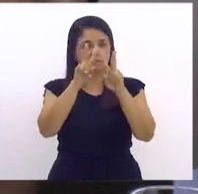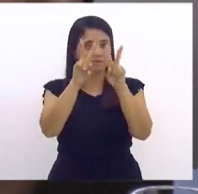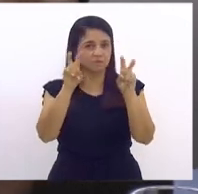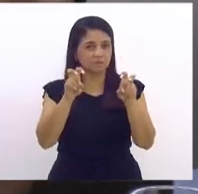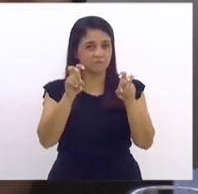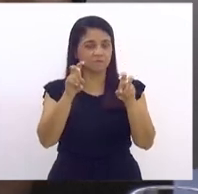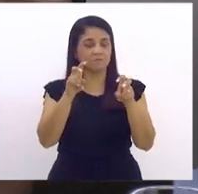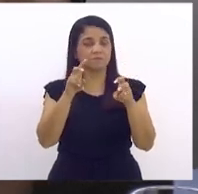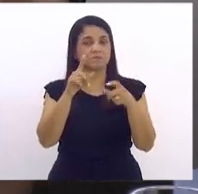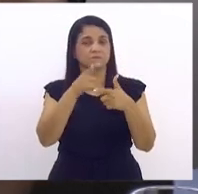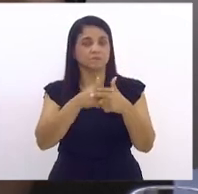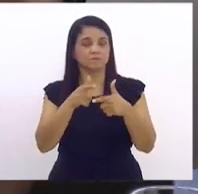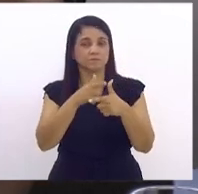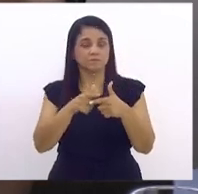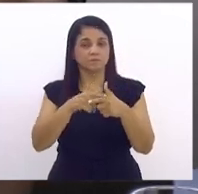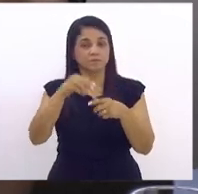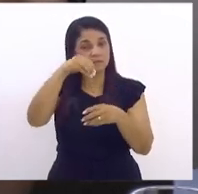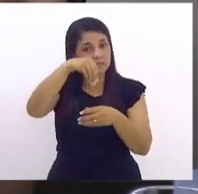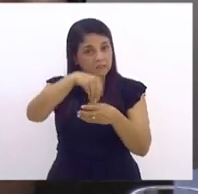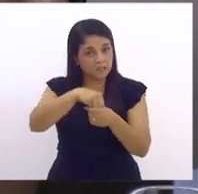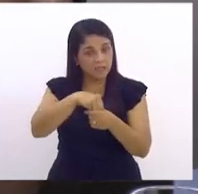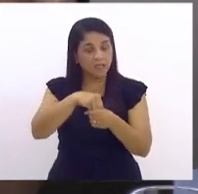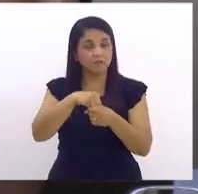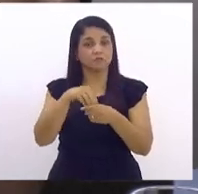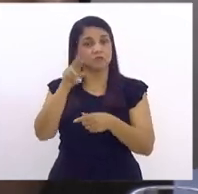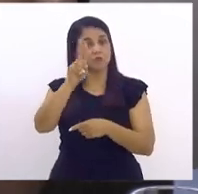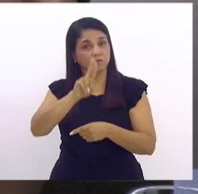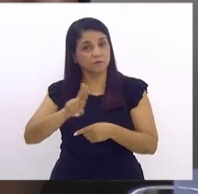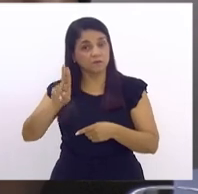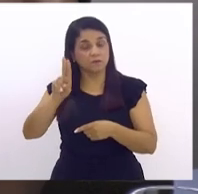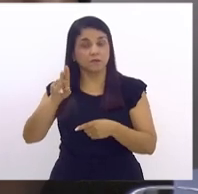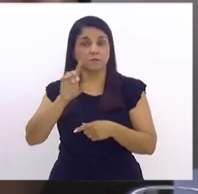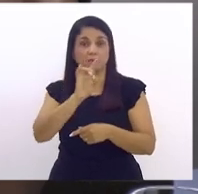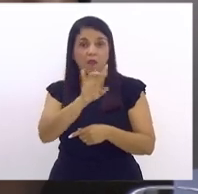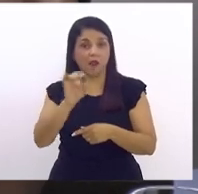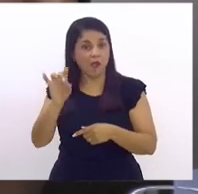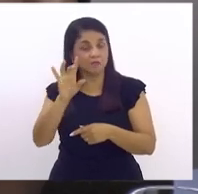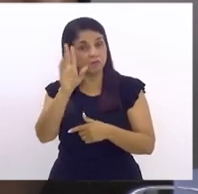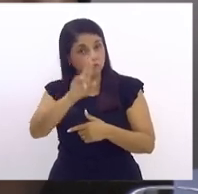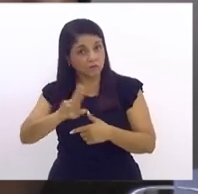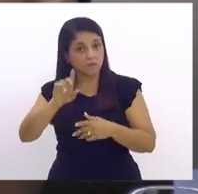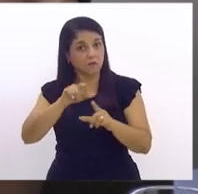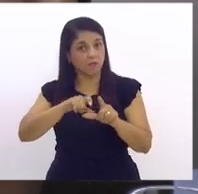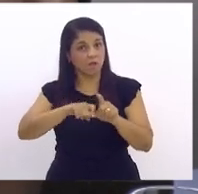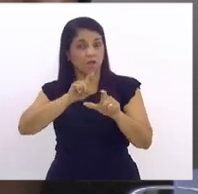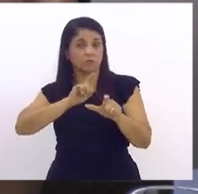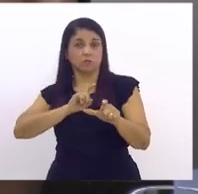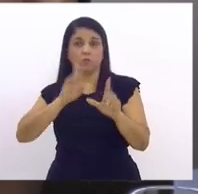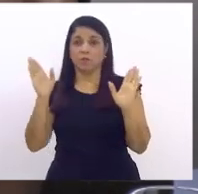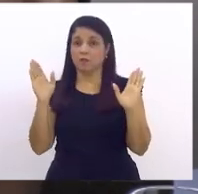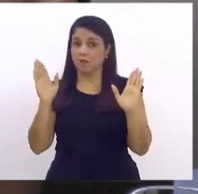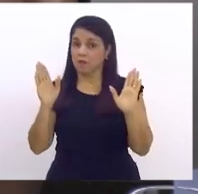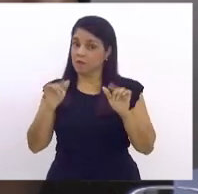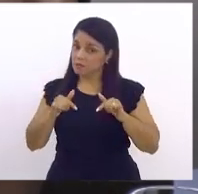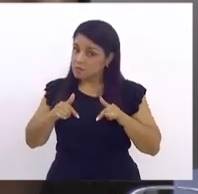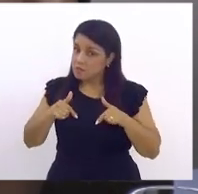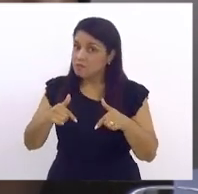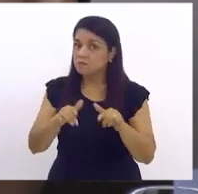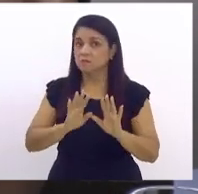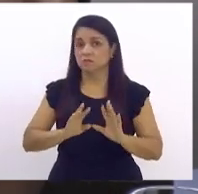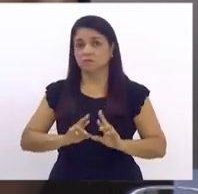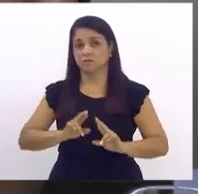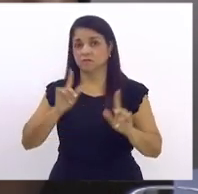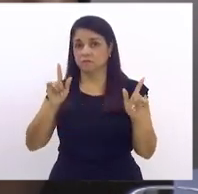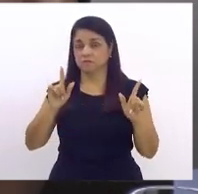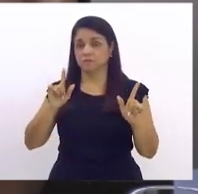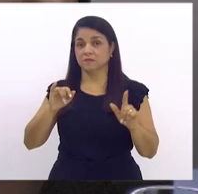universidades. Esse era o meu ponto, autonomia universitária. Cada autonomia. Só como iniciativa.